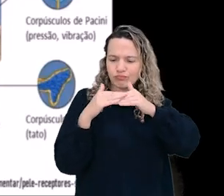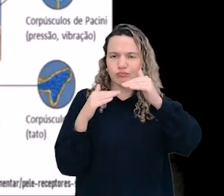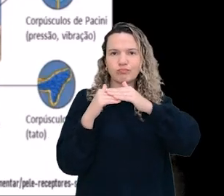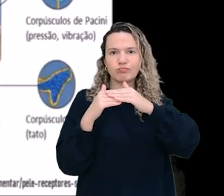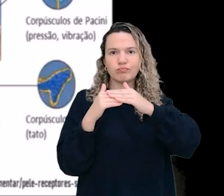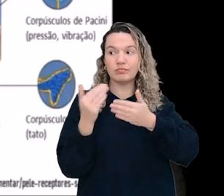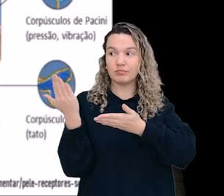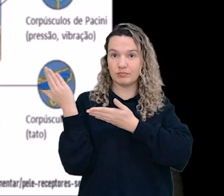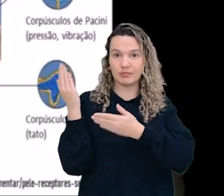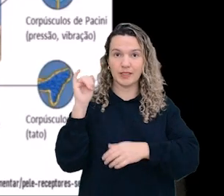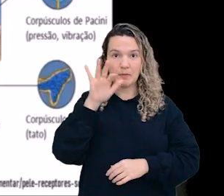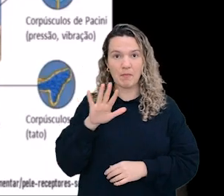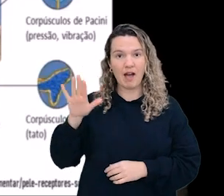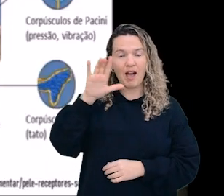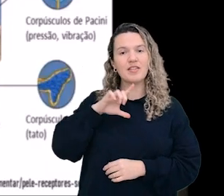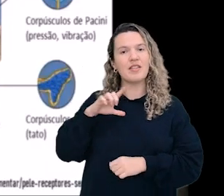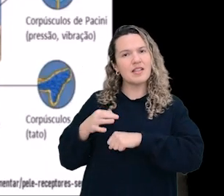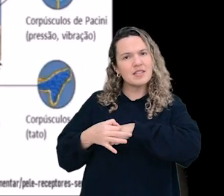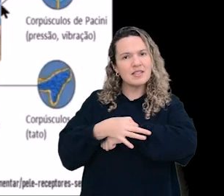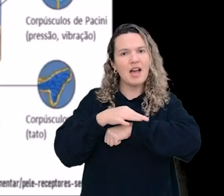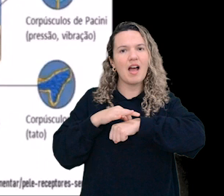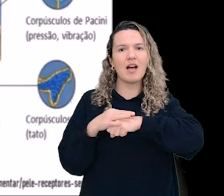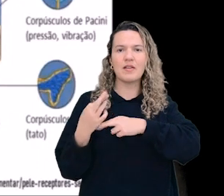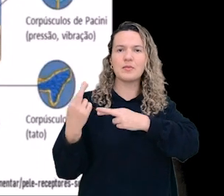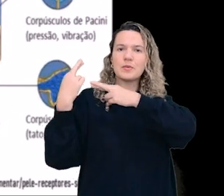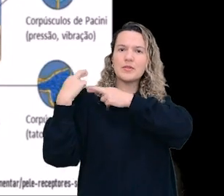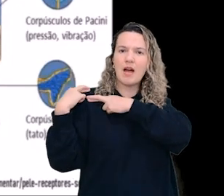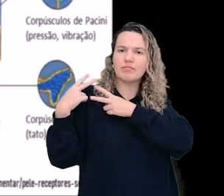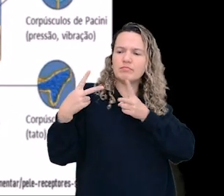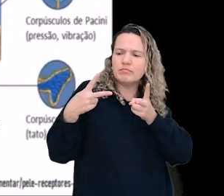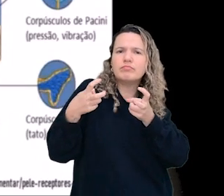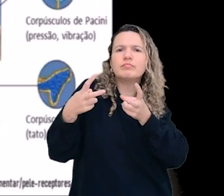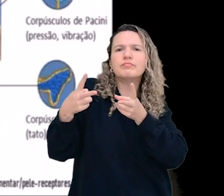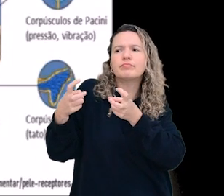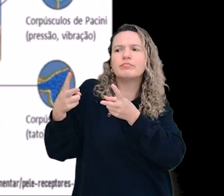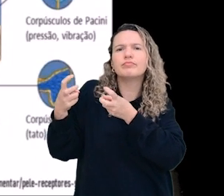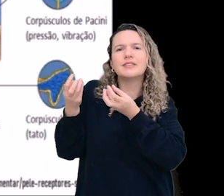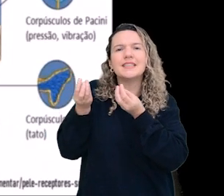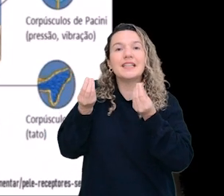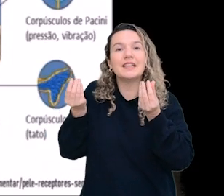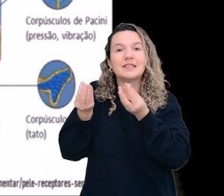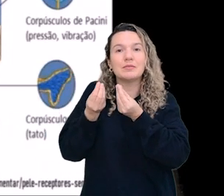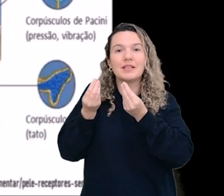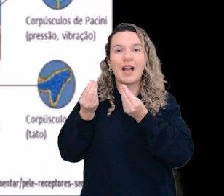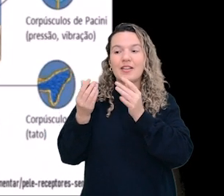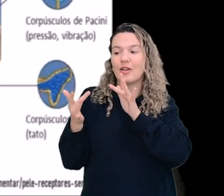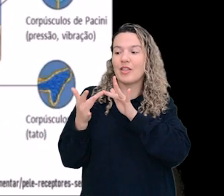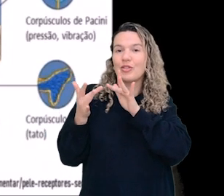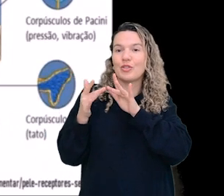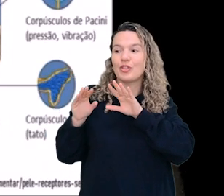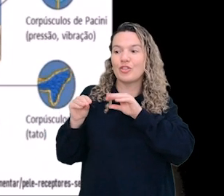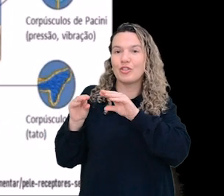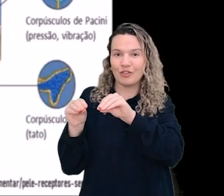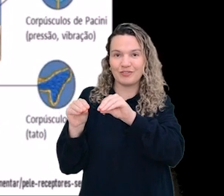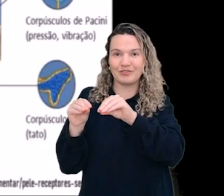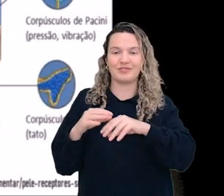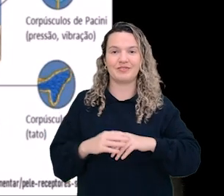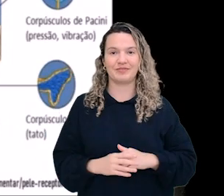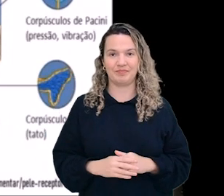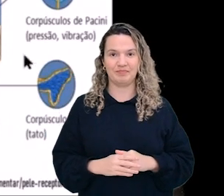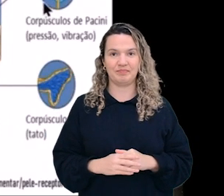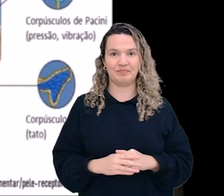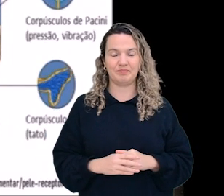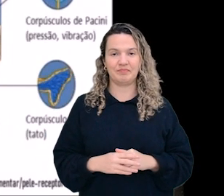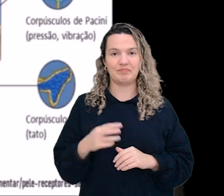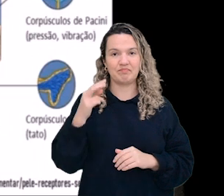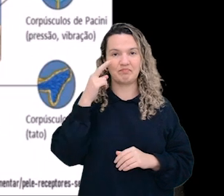conseguimos observar que há várias células responsáveis pela captação dessa sensibilidade do tato. Estamos vendo aqui na